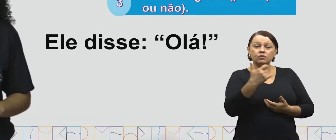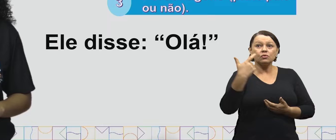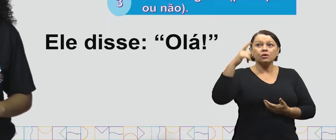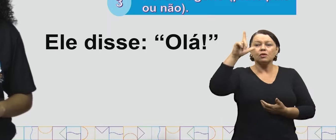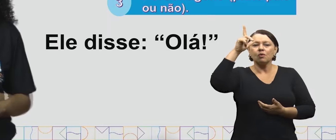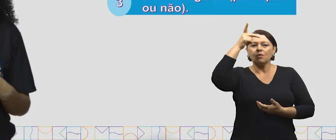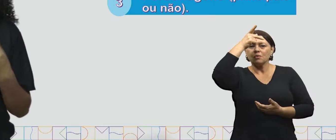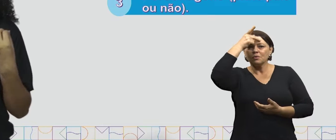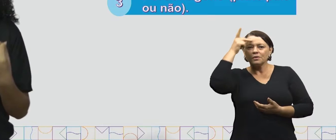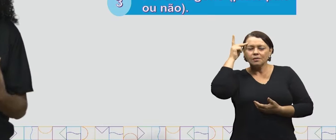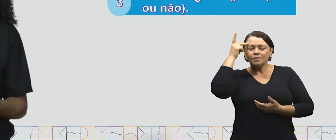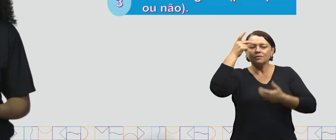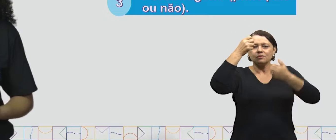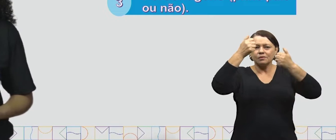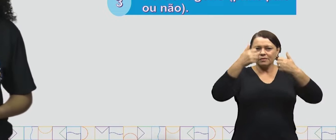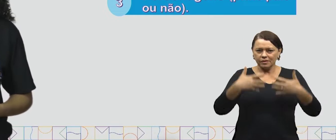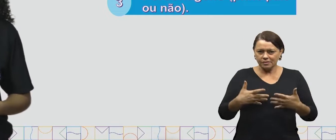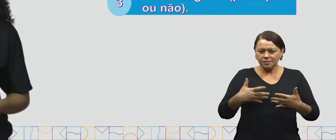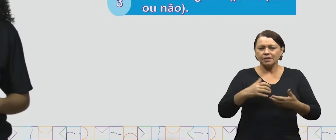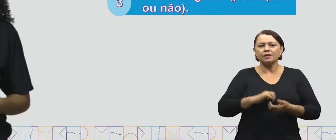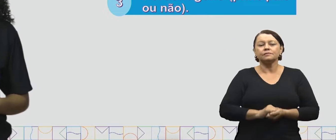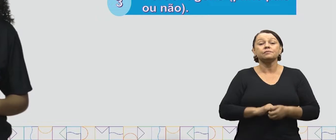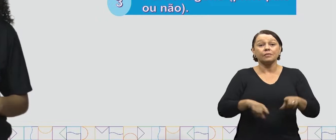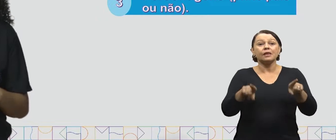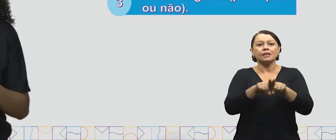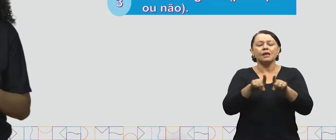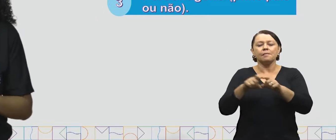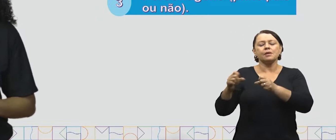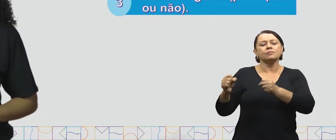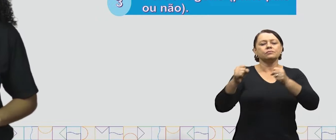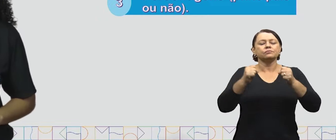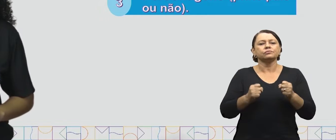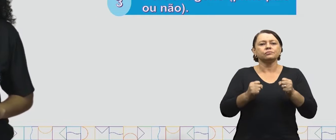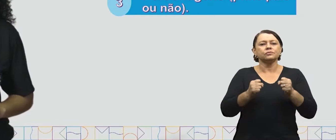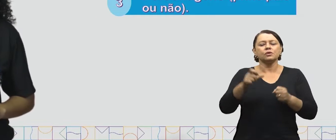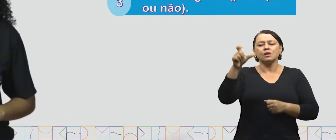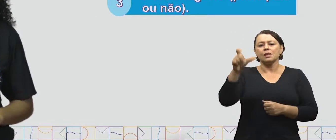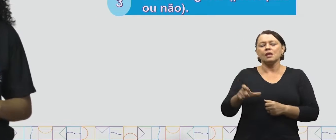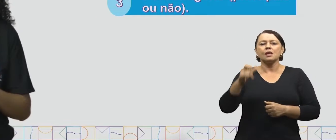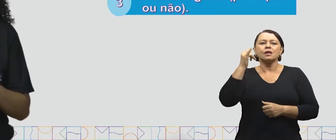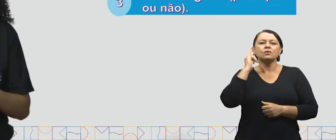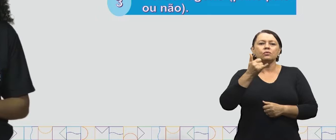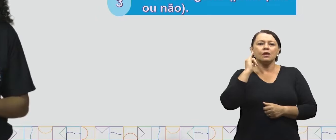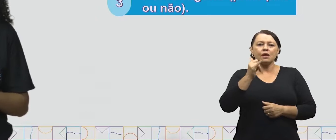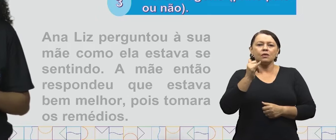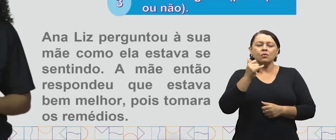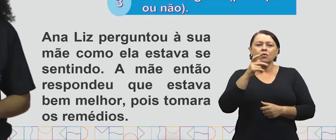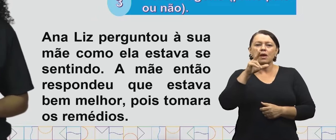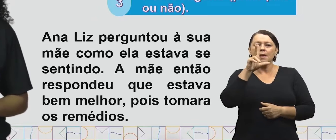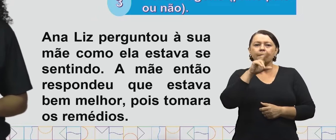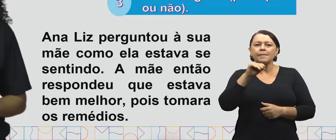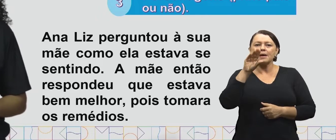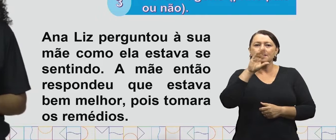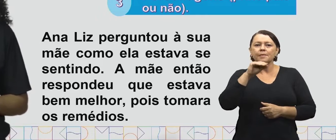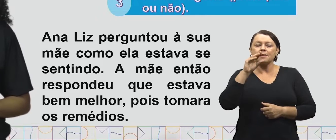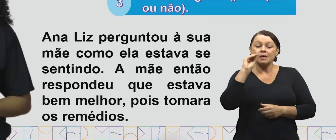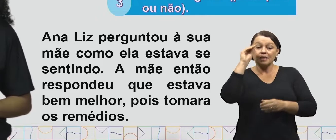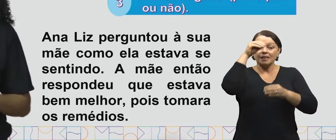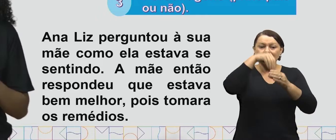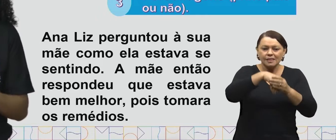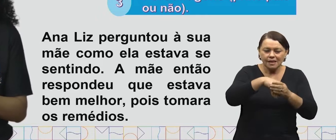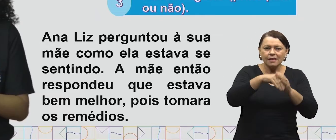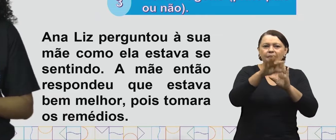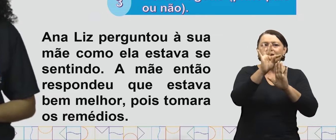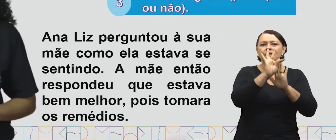de uma personagem. Outro poder do narrador é colocar a fala da personagem dentro do texto,